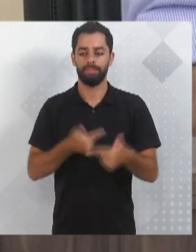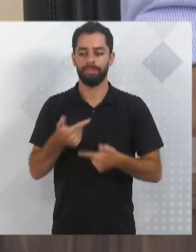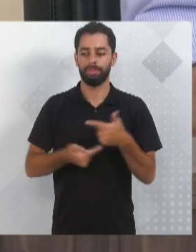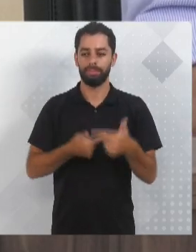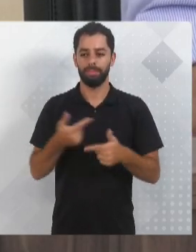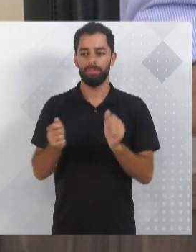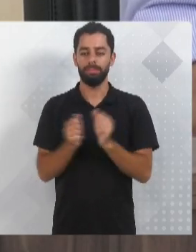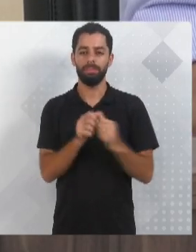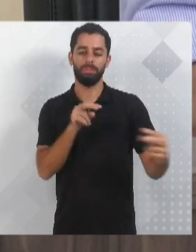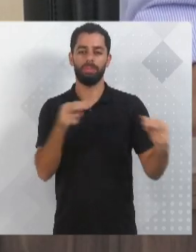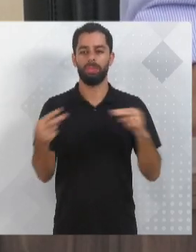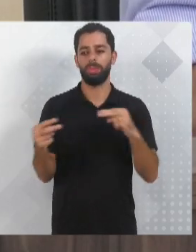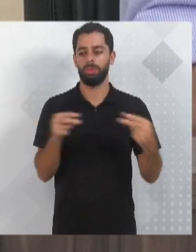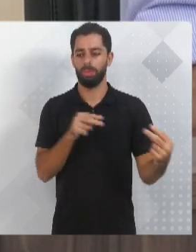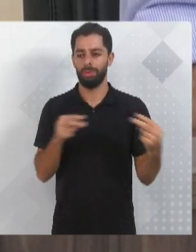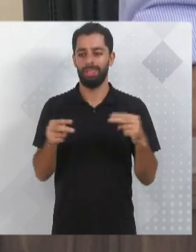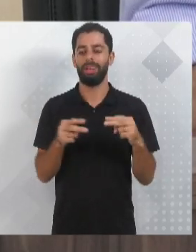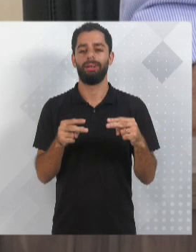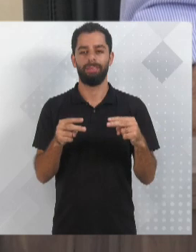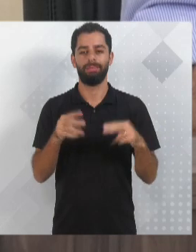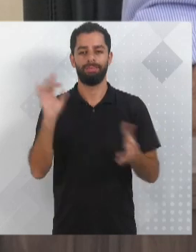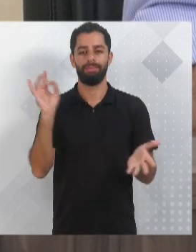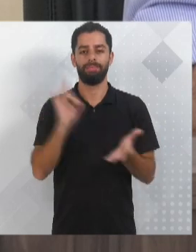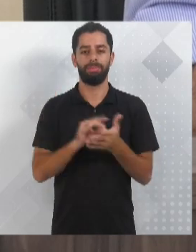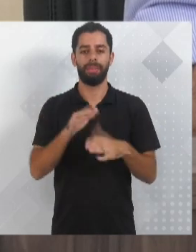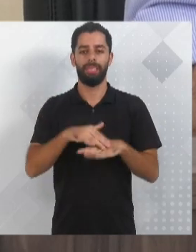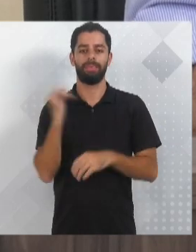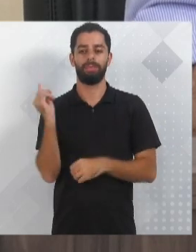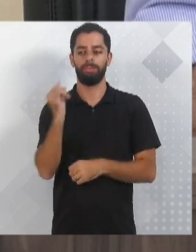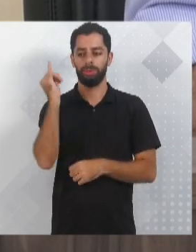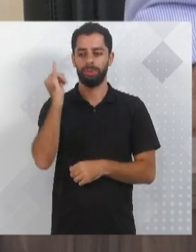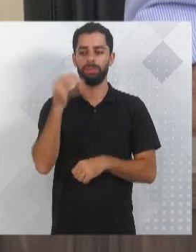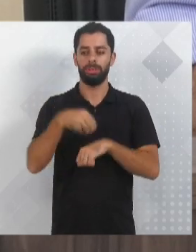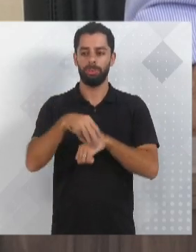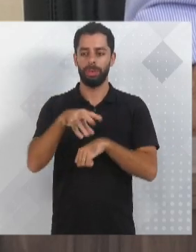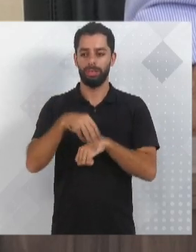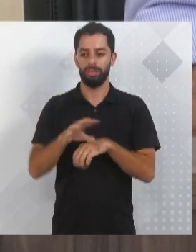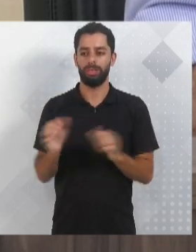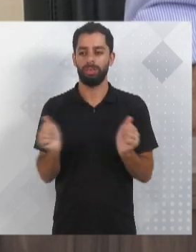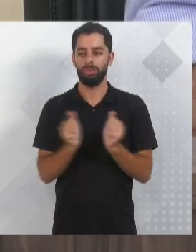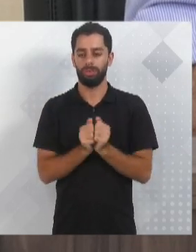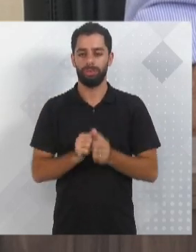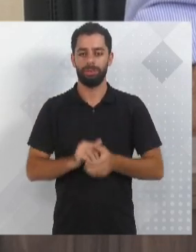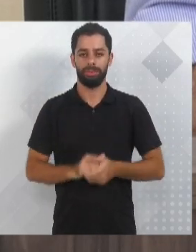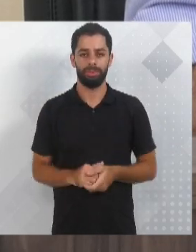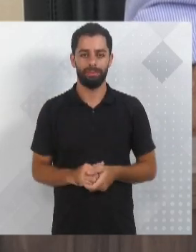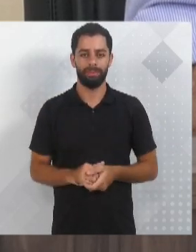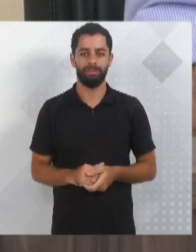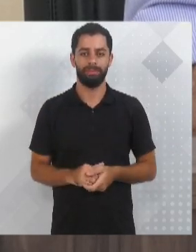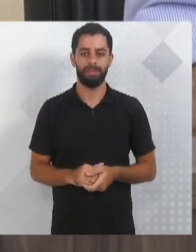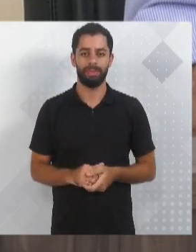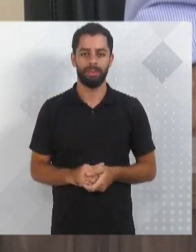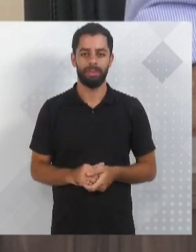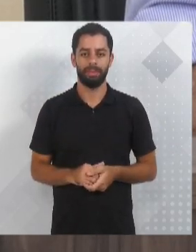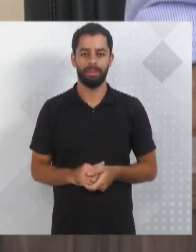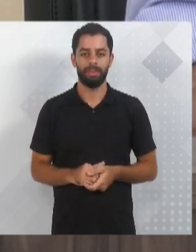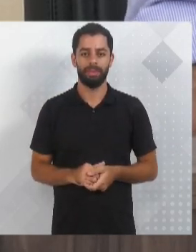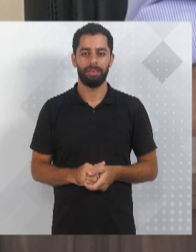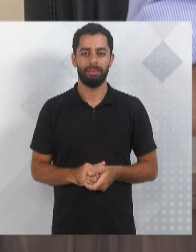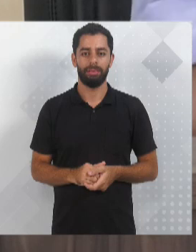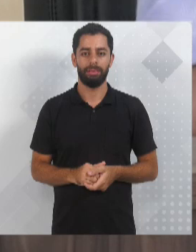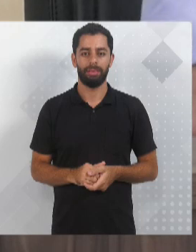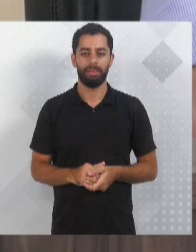esses olhares, e isso é bem importante trazer aqui no espaço. Além